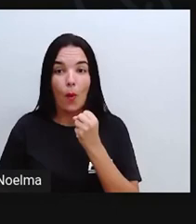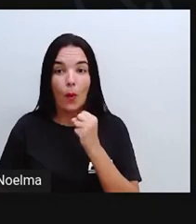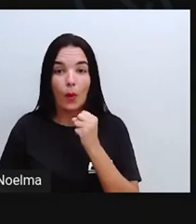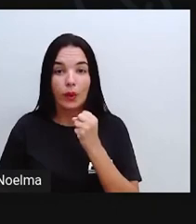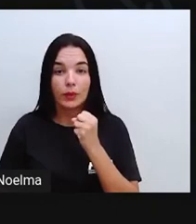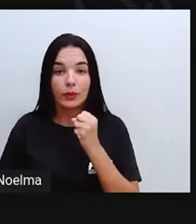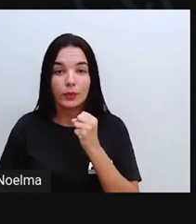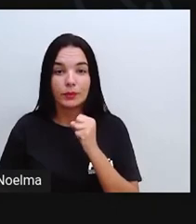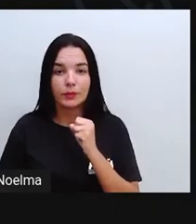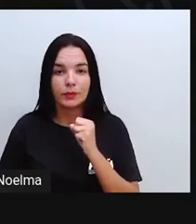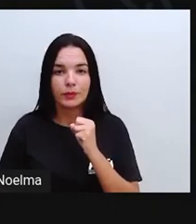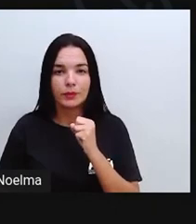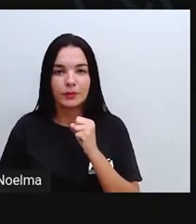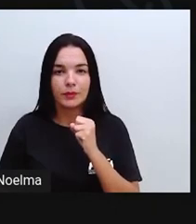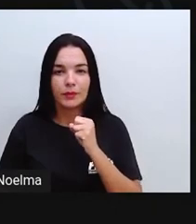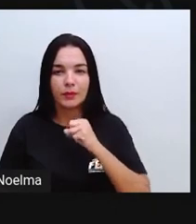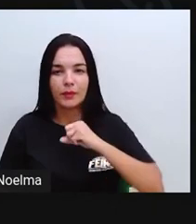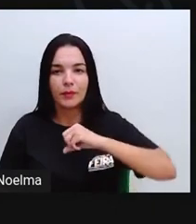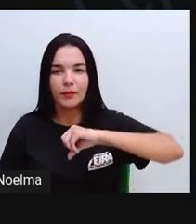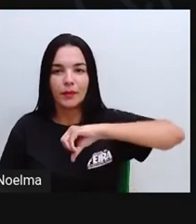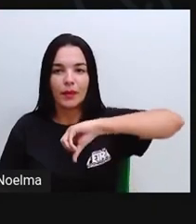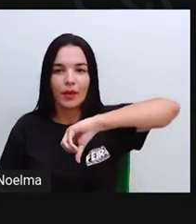há 8